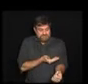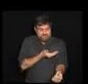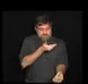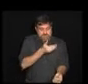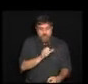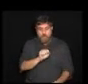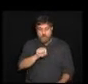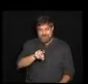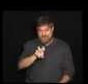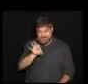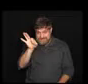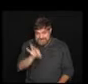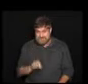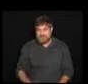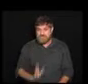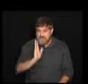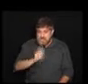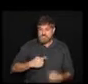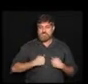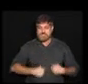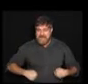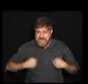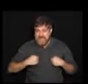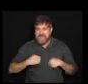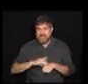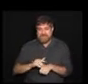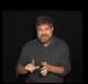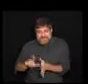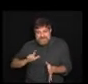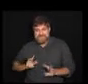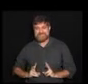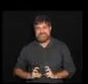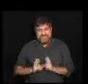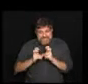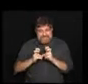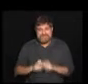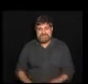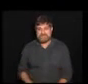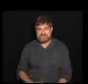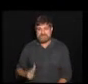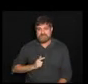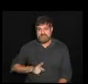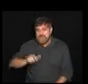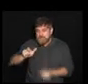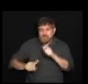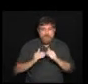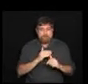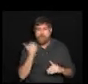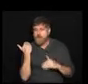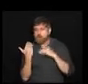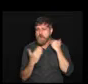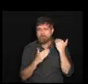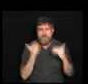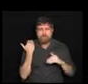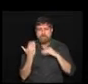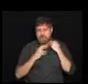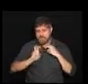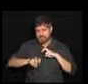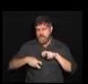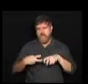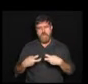8,5%, doenças respiratórias crônicas 8%, câncer. Mata-se muito pessoas